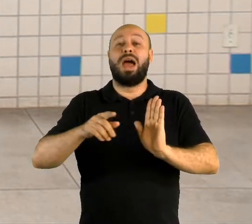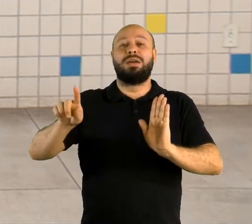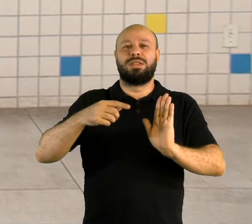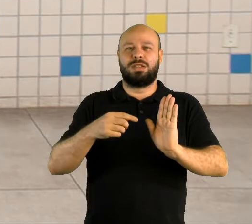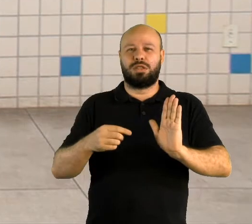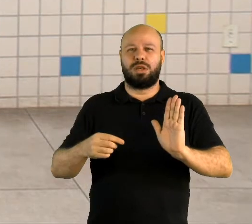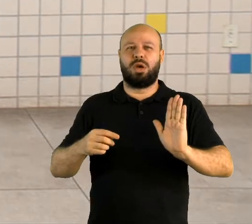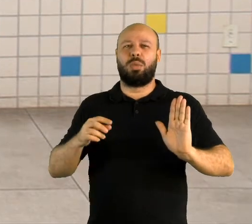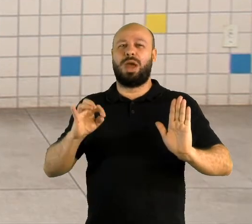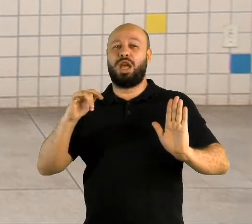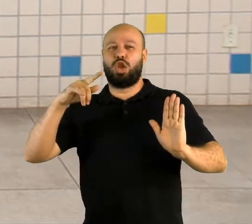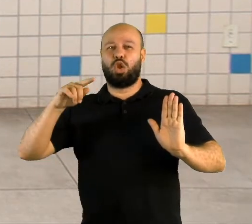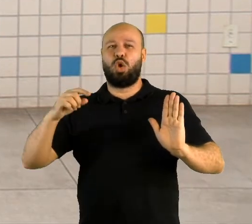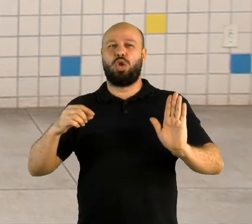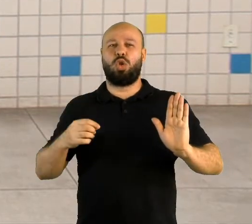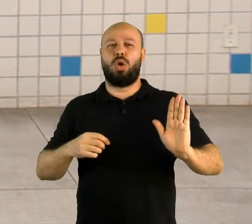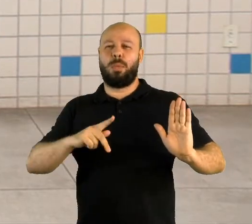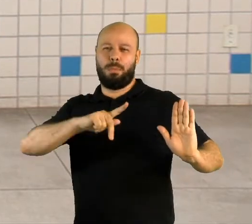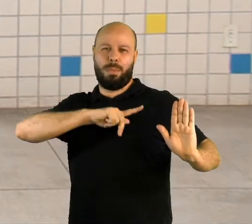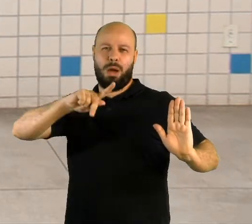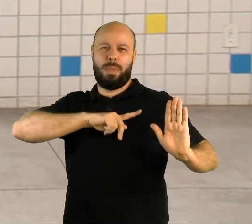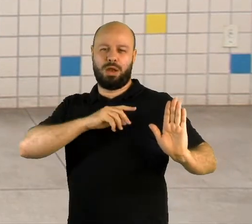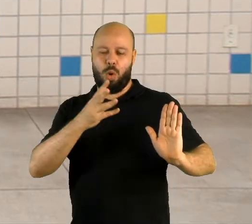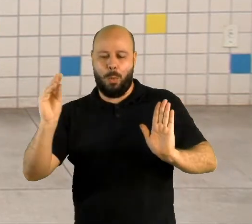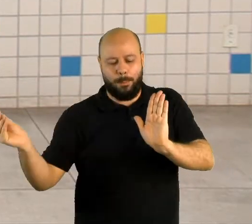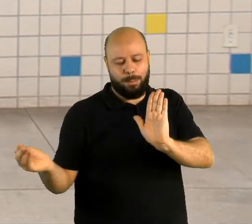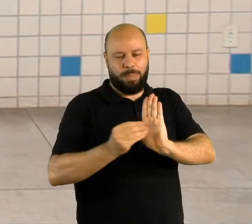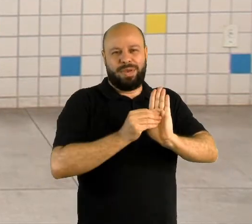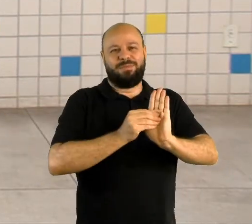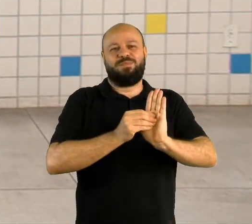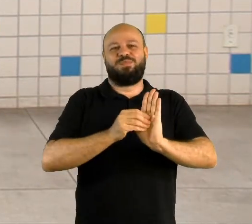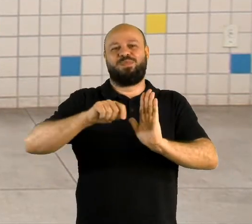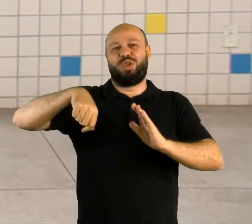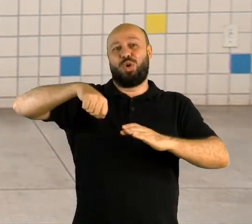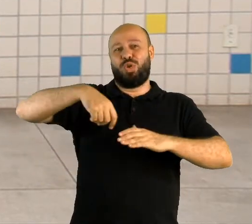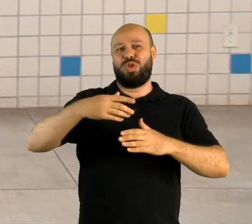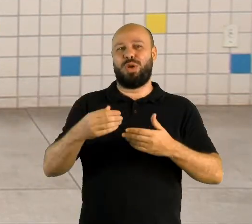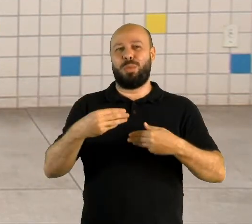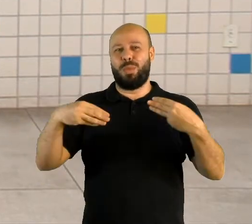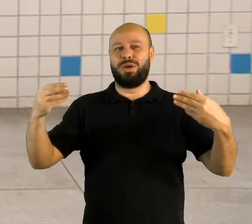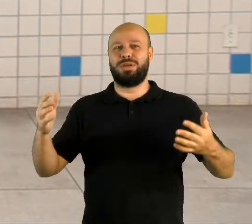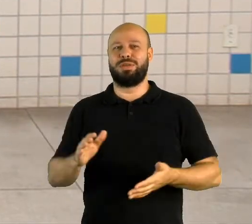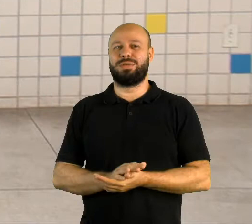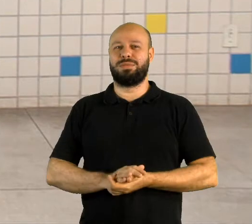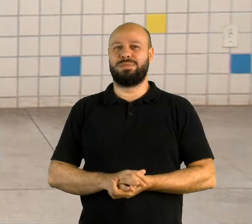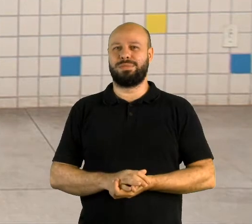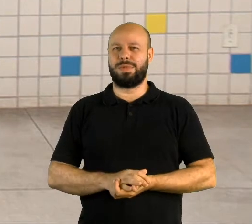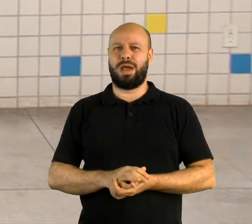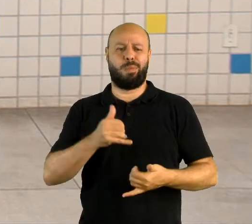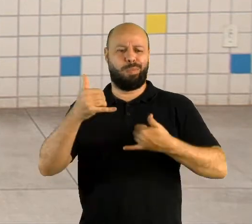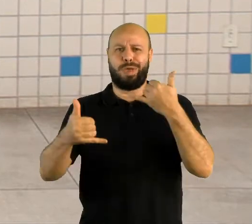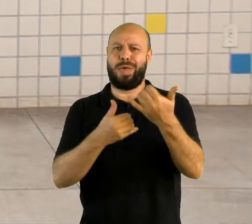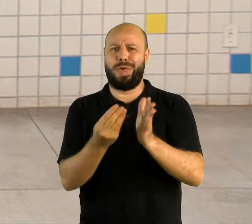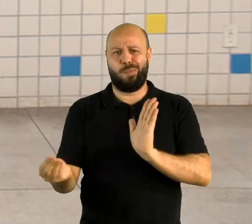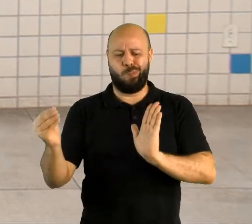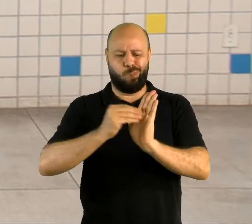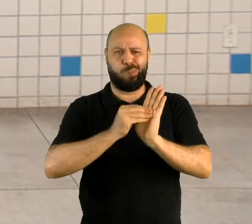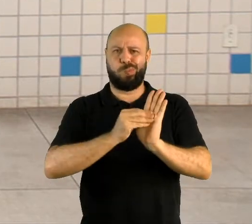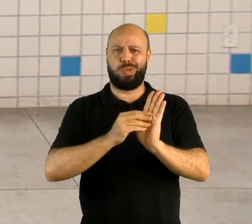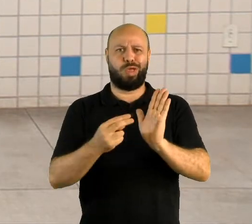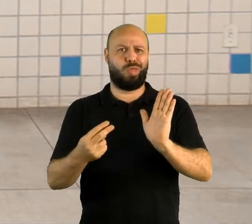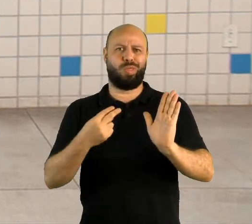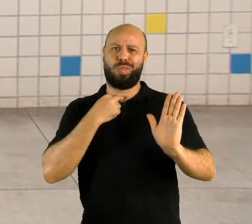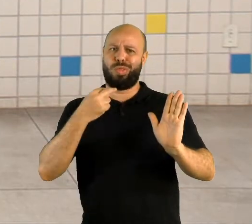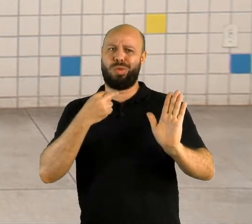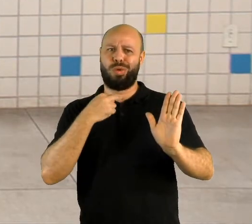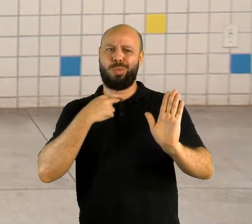Palmeiras e uma receita de miojo. A primeira é que tais brincadeiras não deveriam constar ao lado das